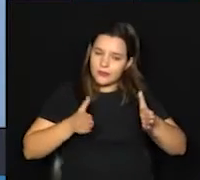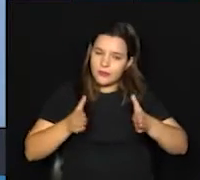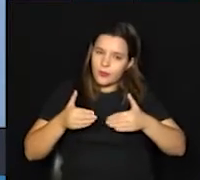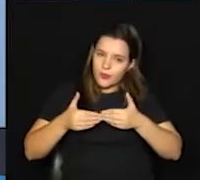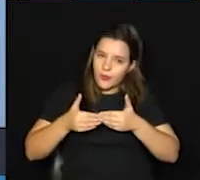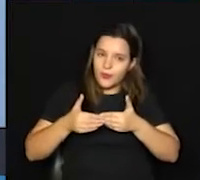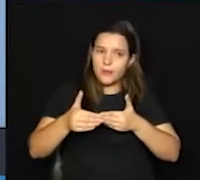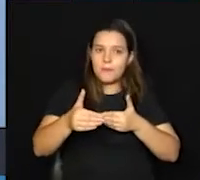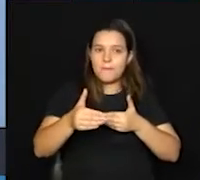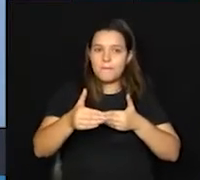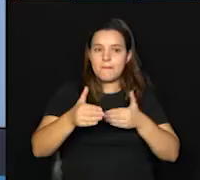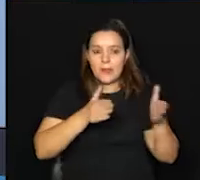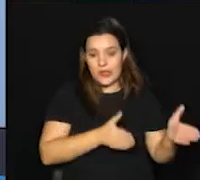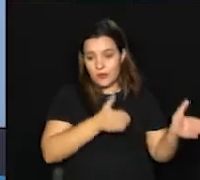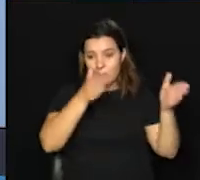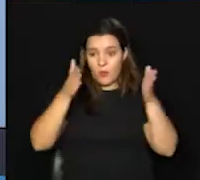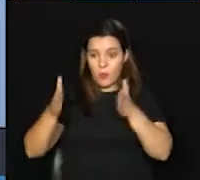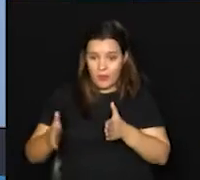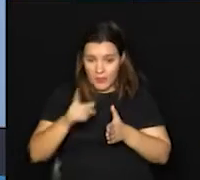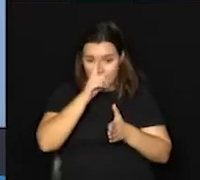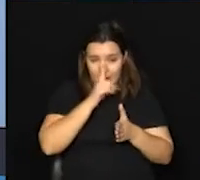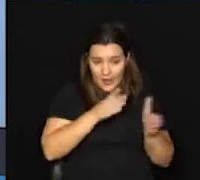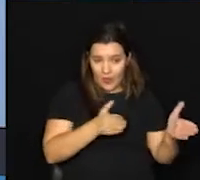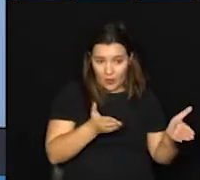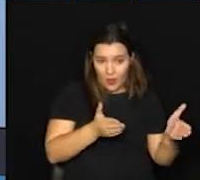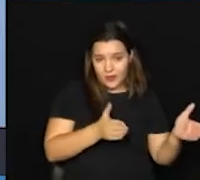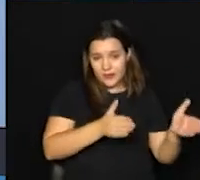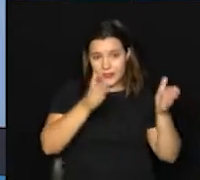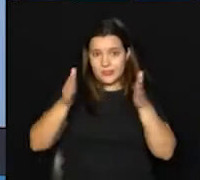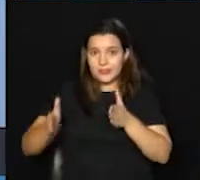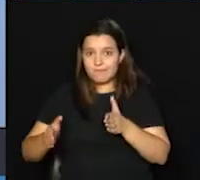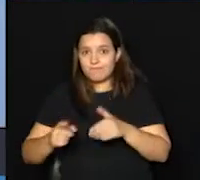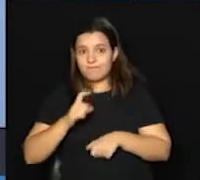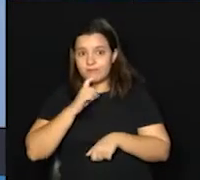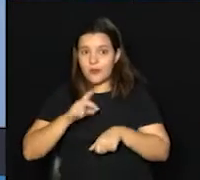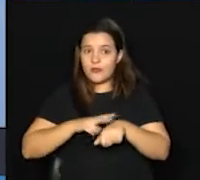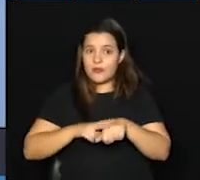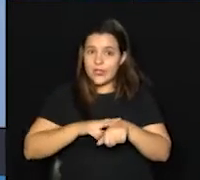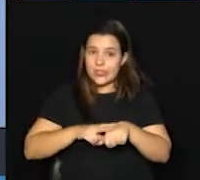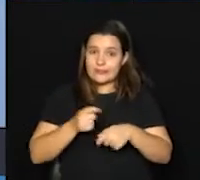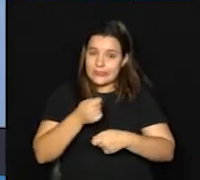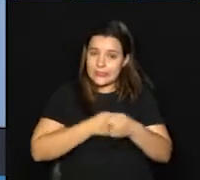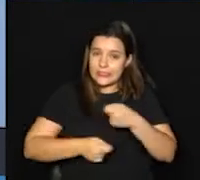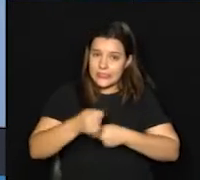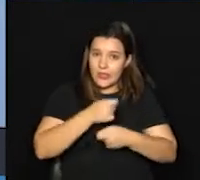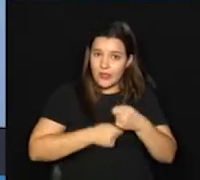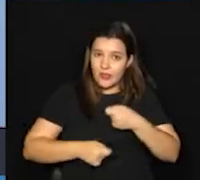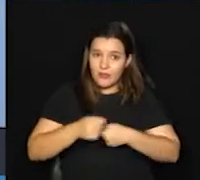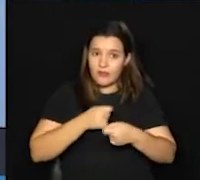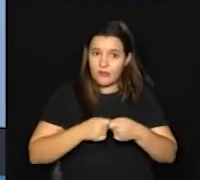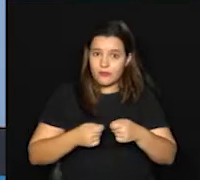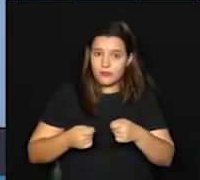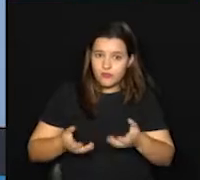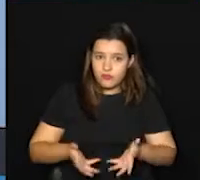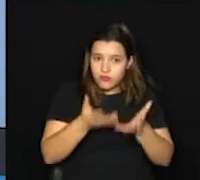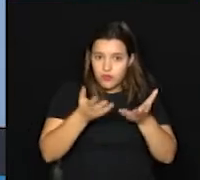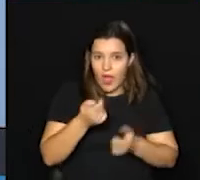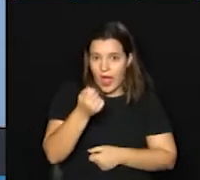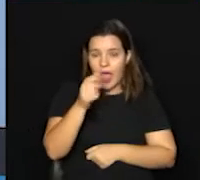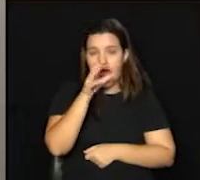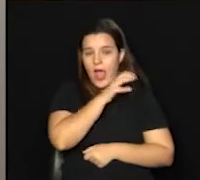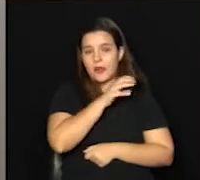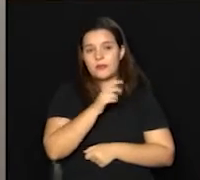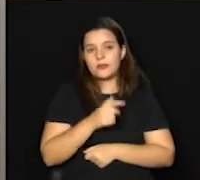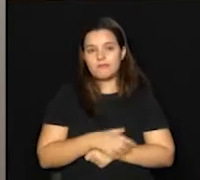inclusive para a fase verde, não vai garantir a sustentabilidade econômica somente.